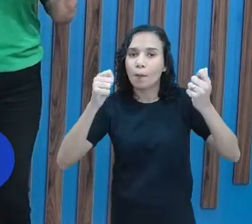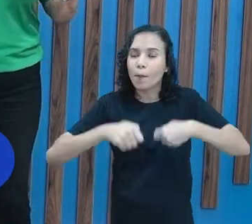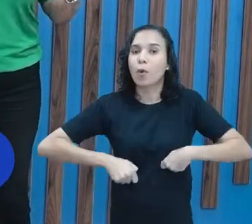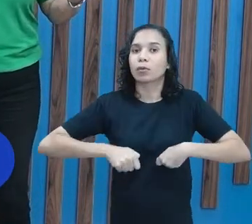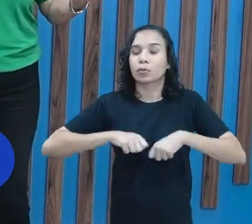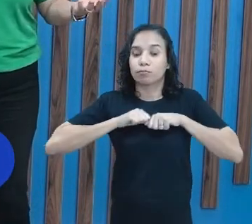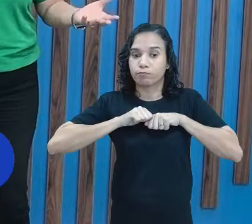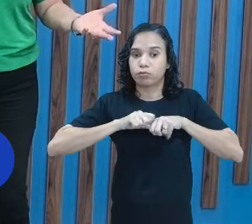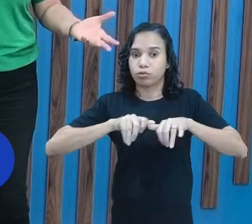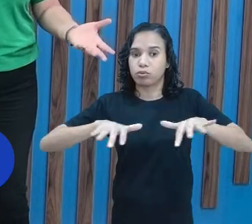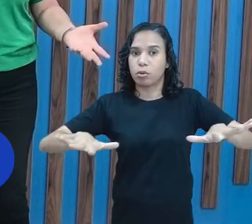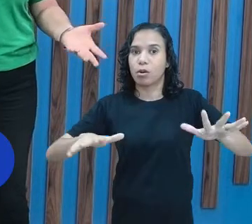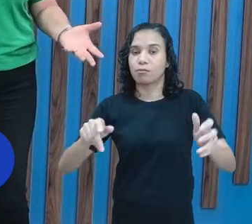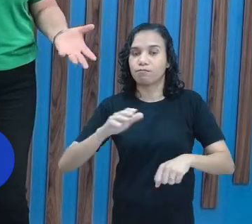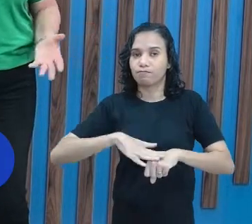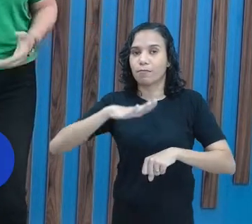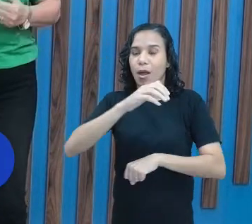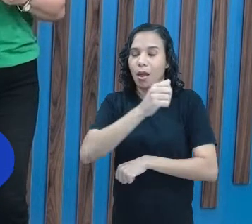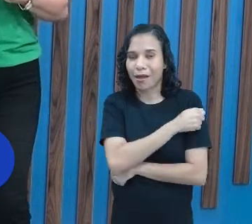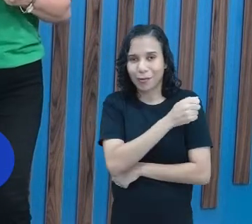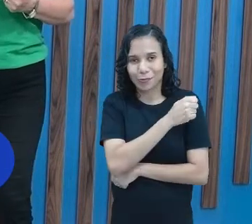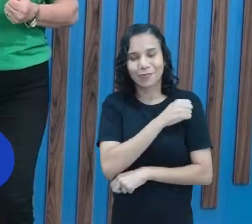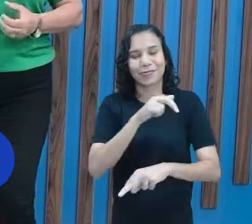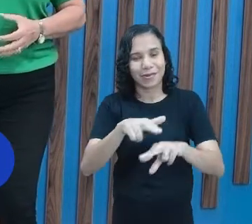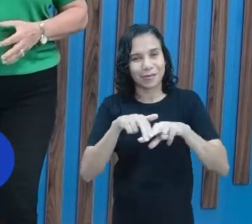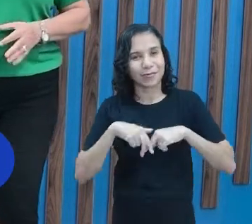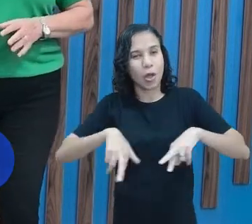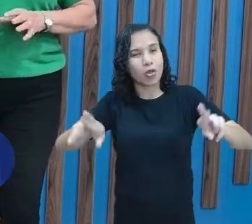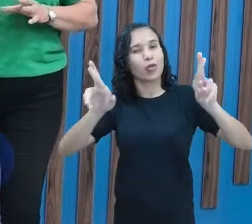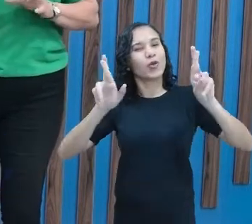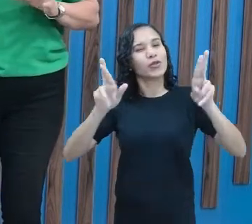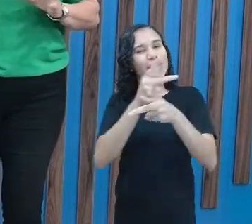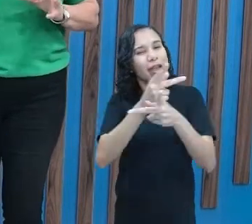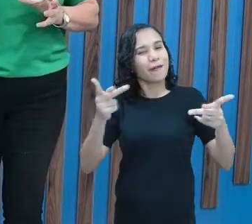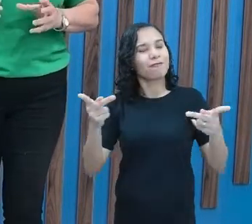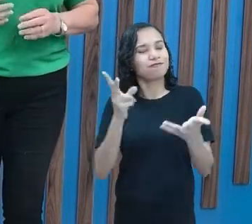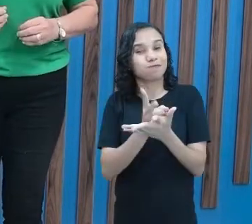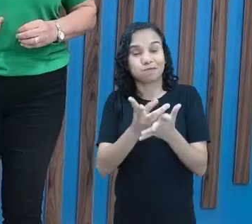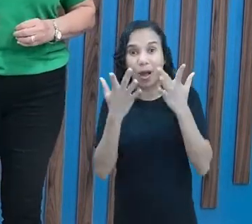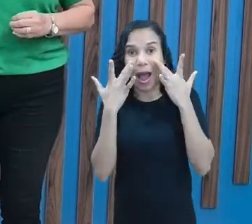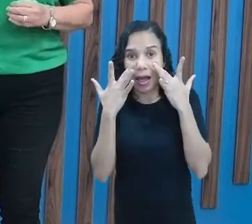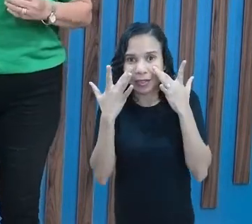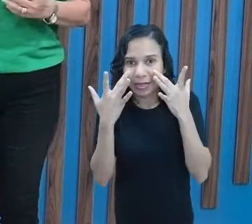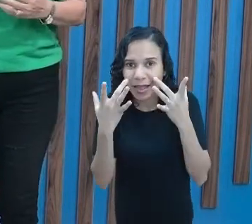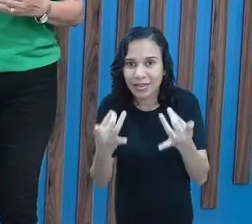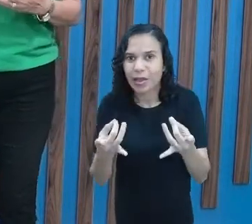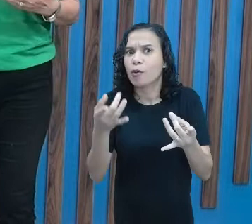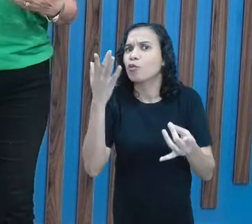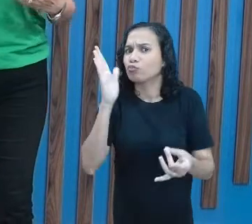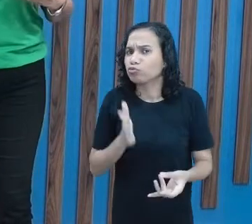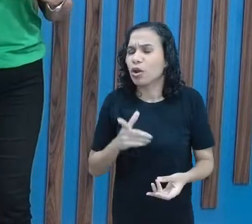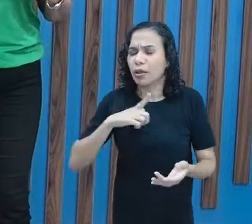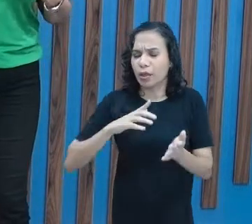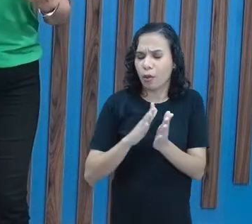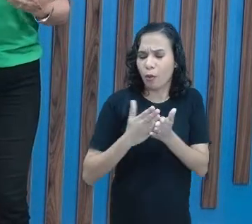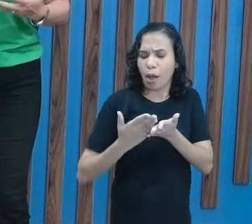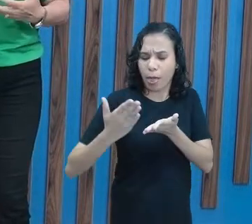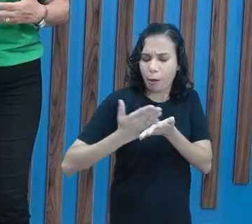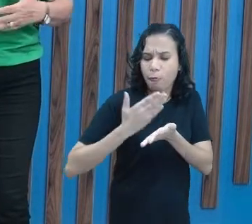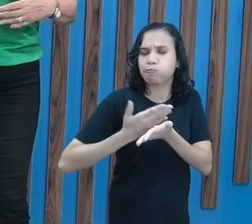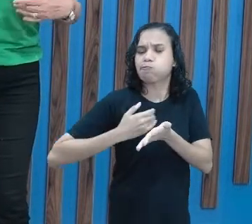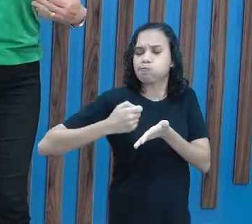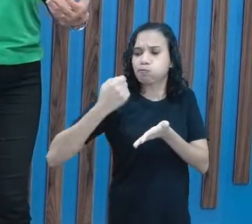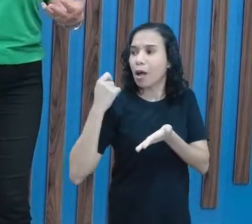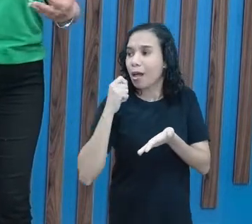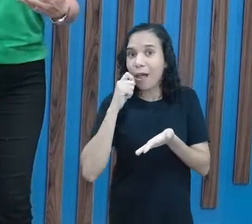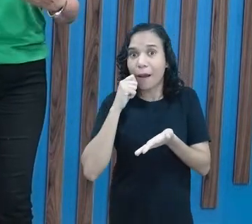atingir mais estudantes. Então, esperamos que vocês aí estejam bem atentos, já estejam com o caderno, com o lápis.